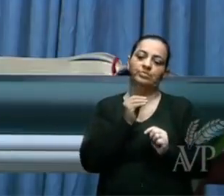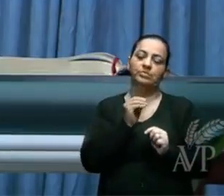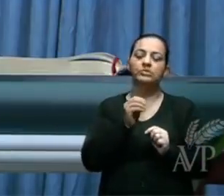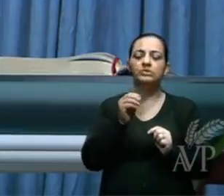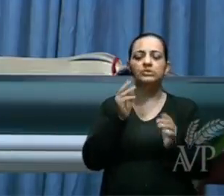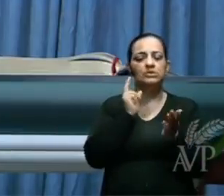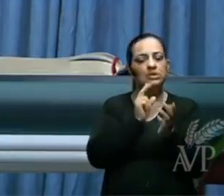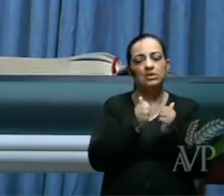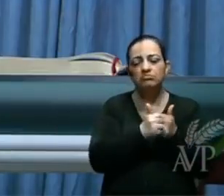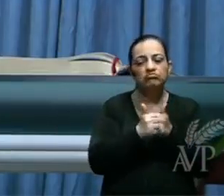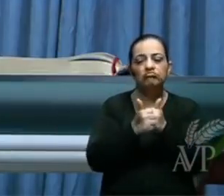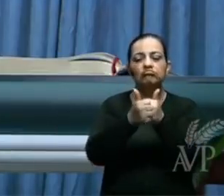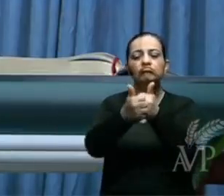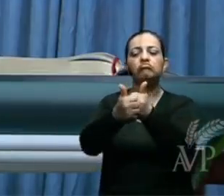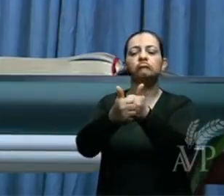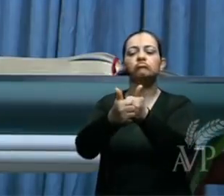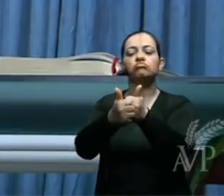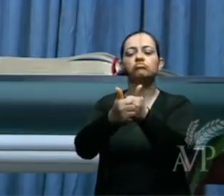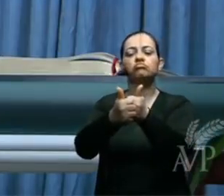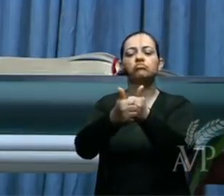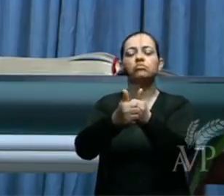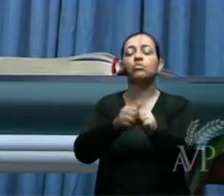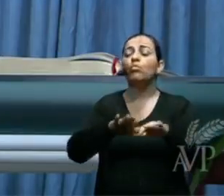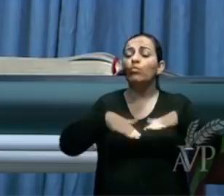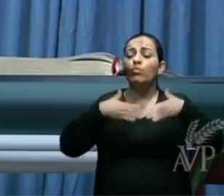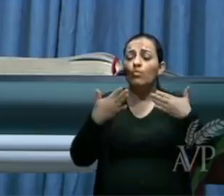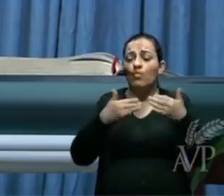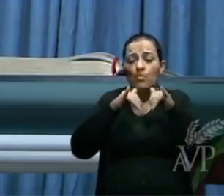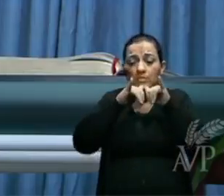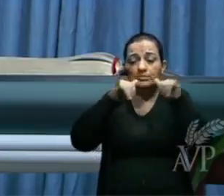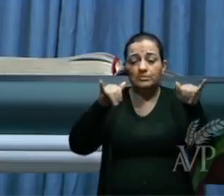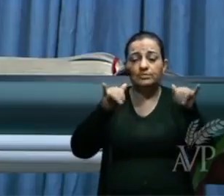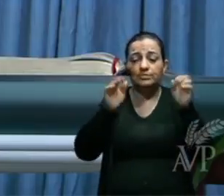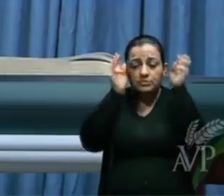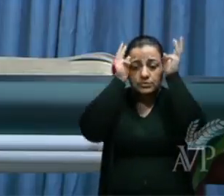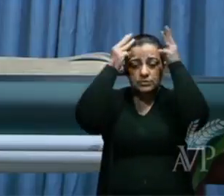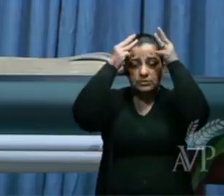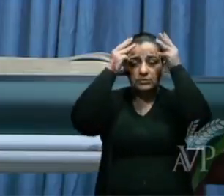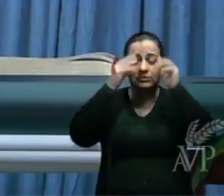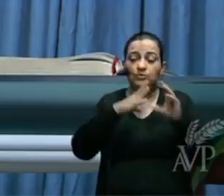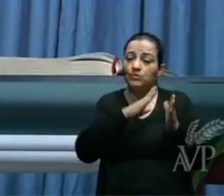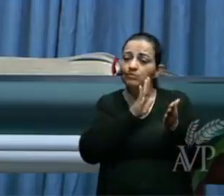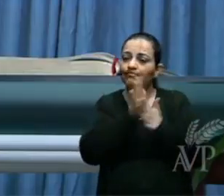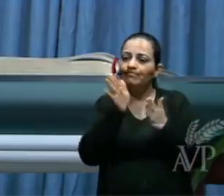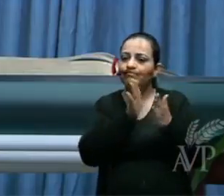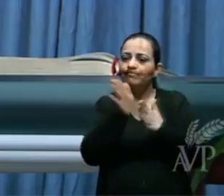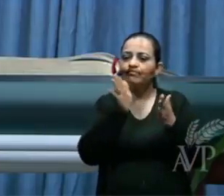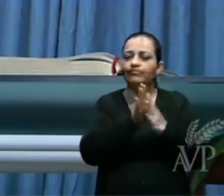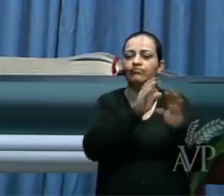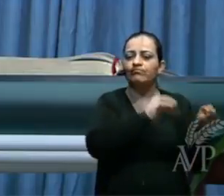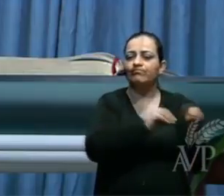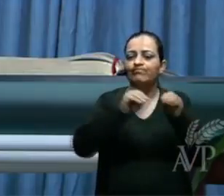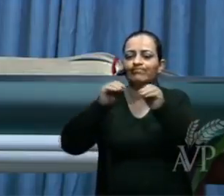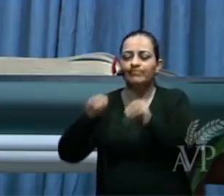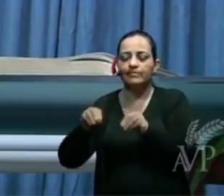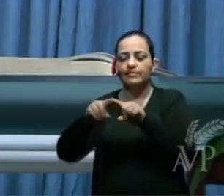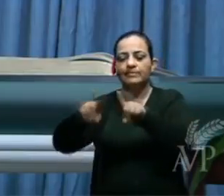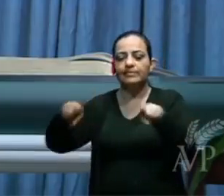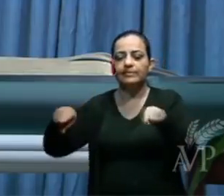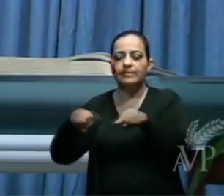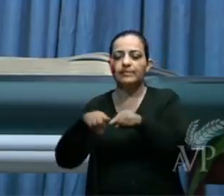ela seguiu sinais de qual era a mensagem de moisés vamos embora do egito vamos pra terra da promessa